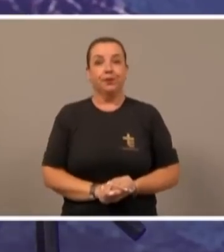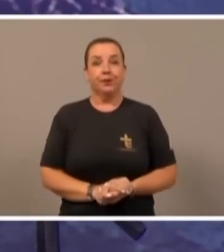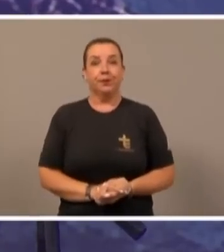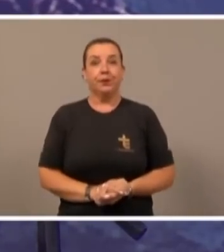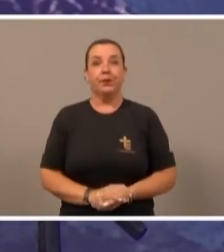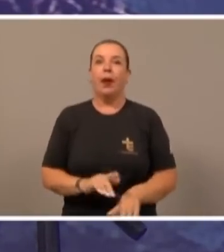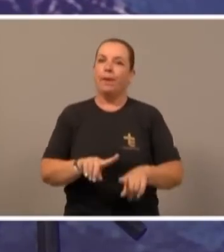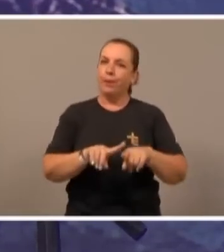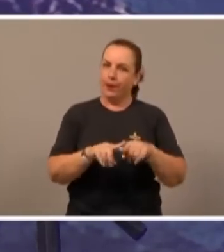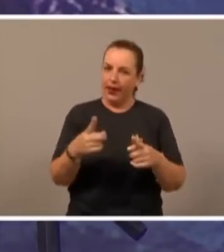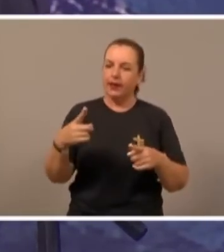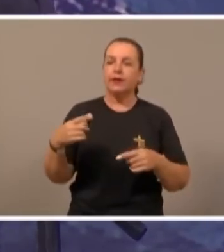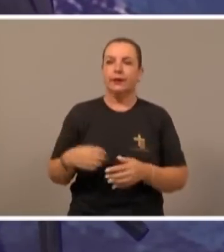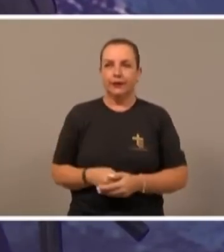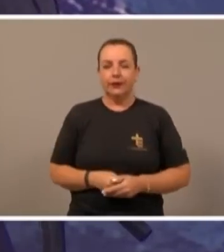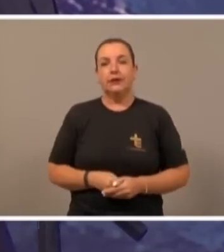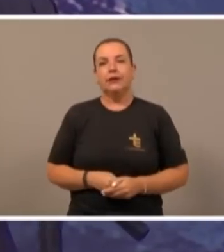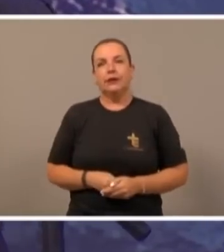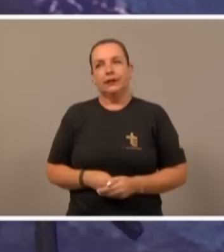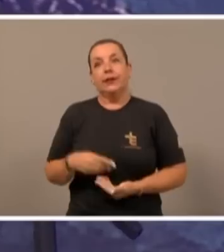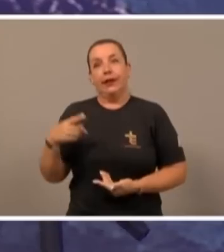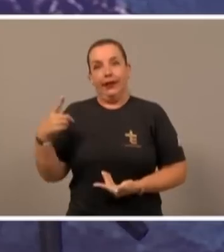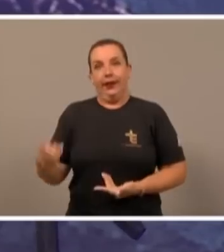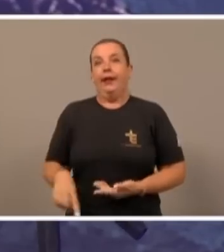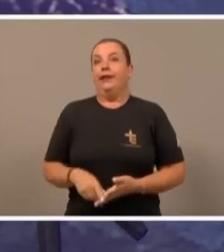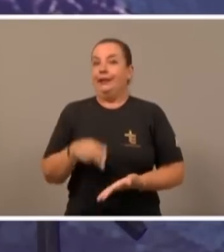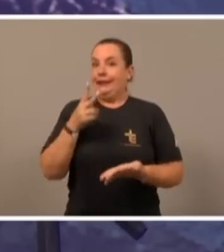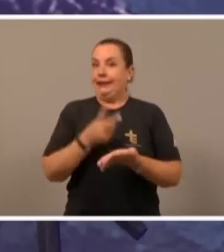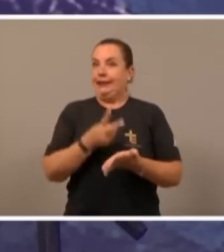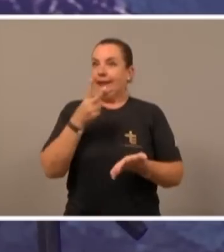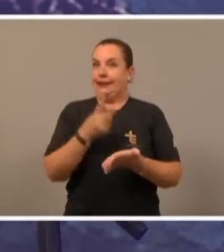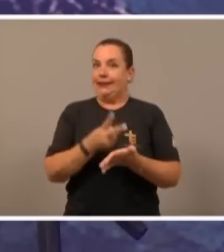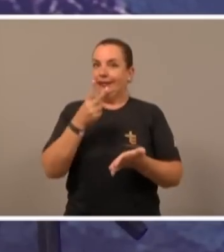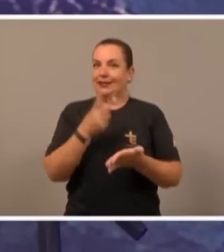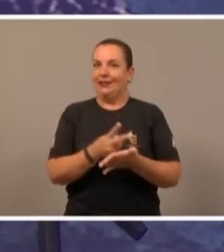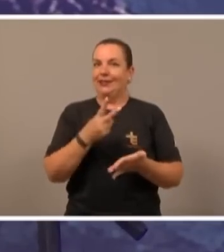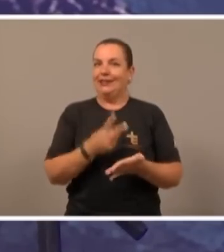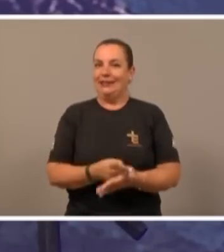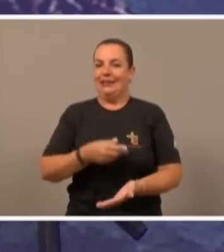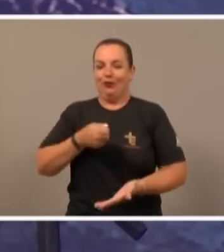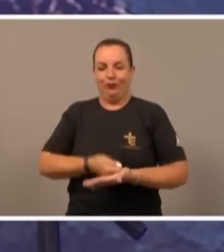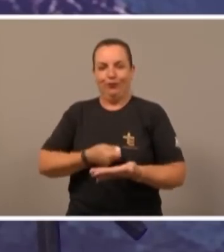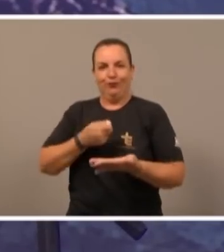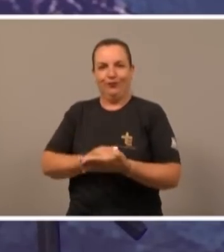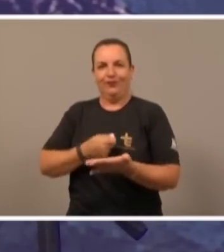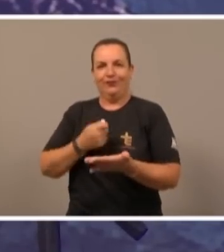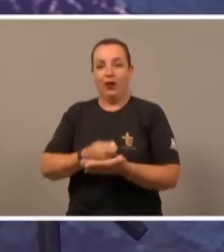Mas mesmo assim, desobediente, lá foi o sacerdote